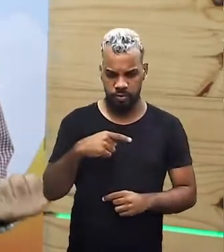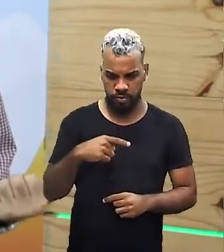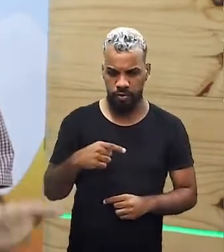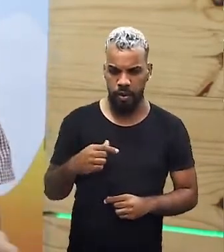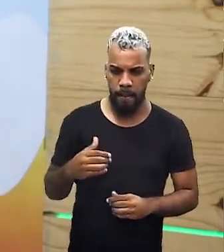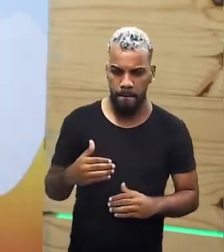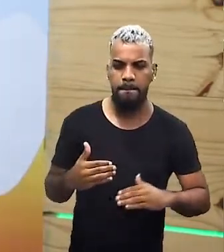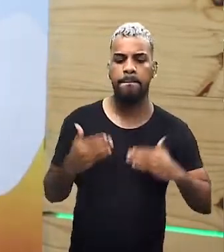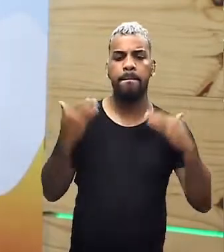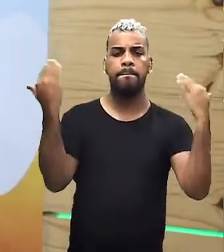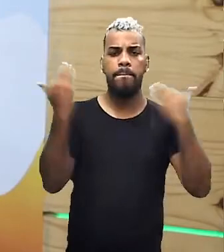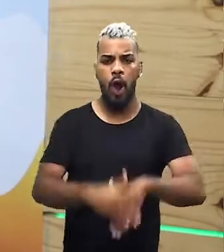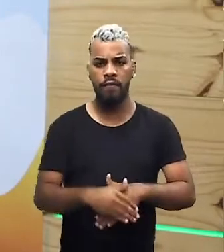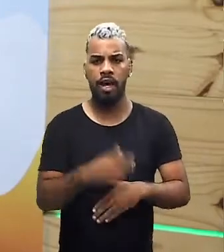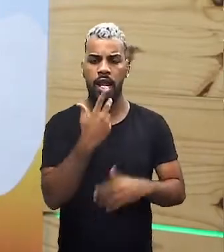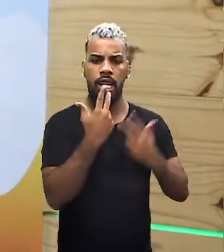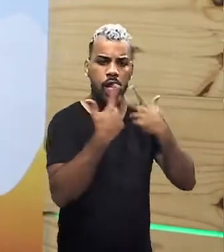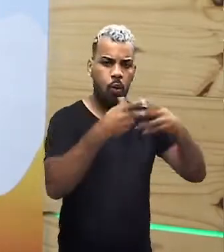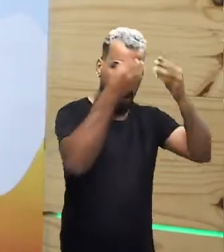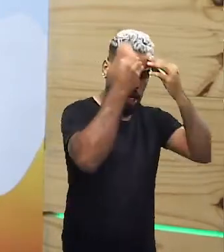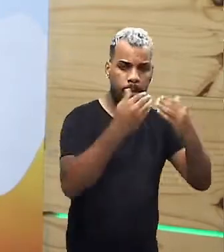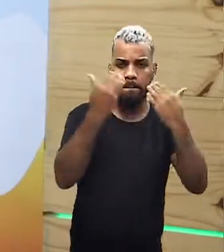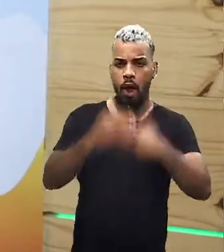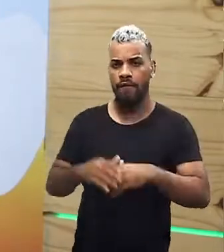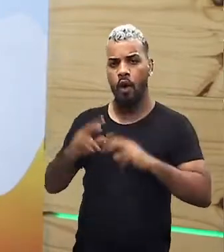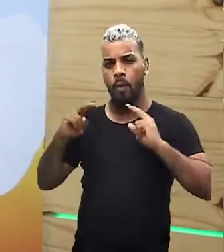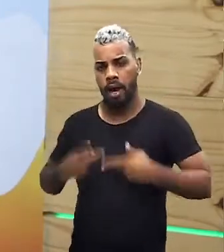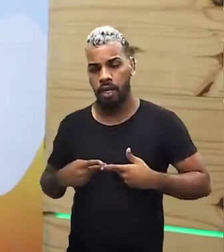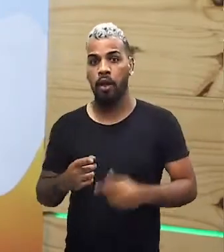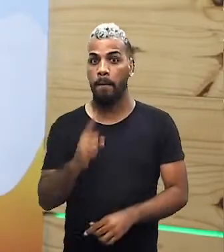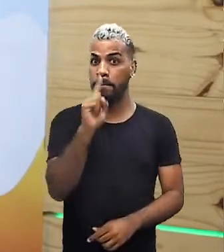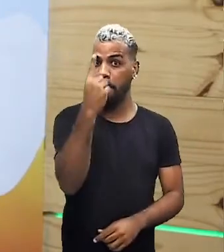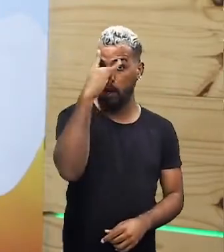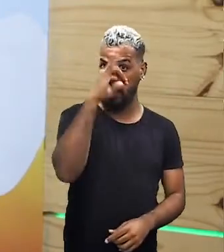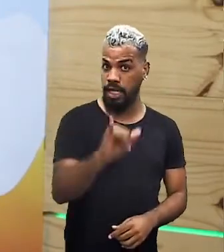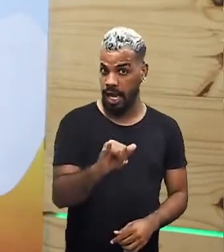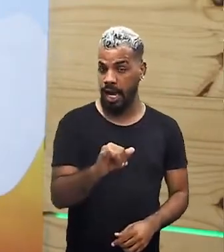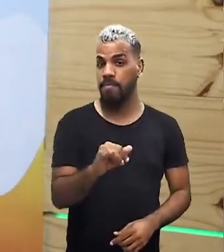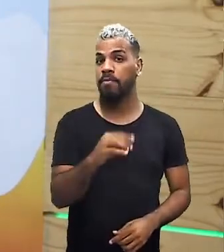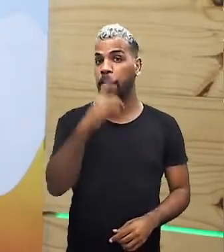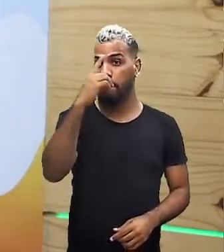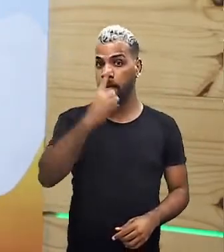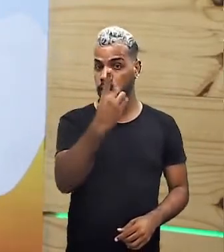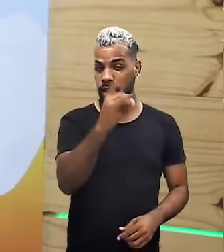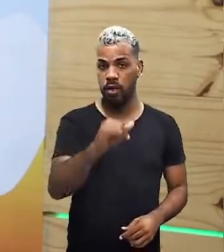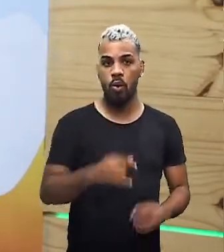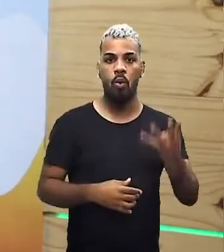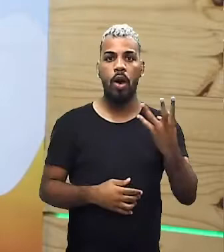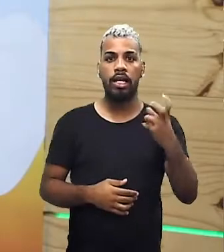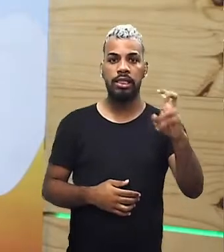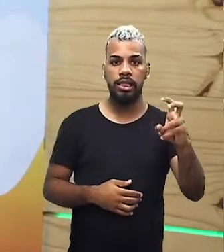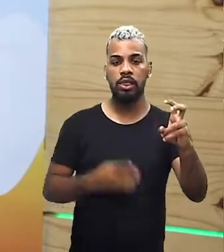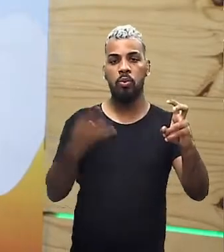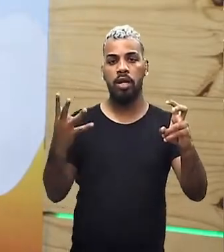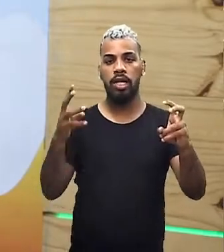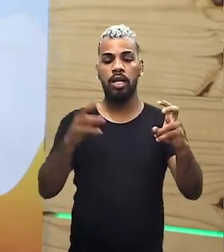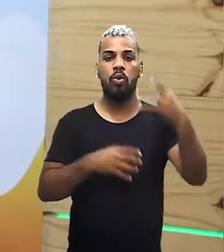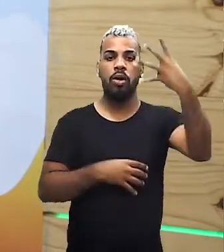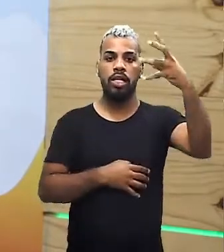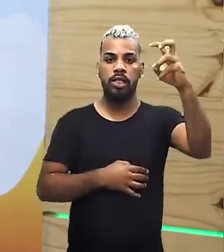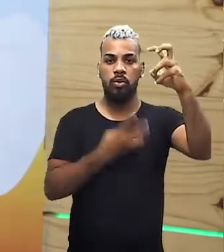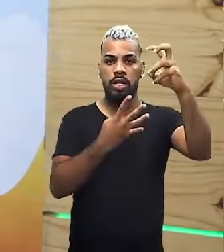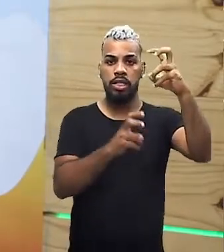prova de linguagem, como na prova de humanas. Estou falando primeiro dia, hein? Primeiro dia, 45, 90 questões,